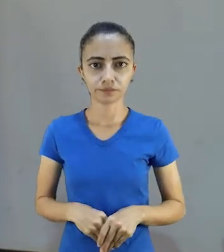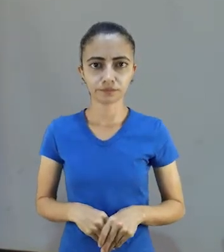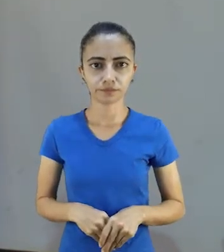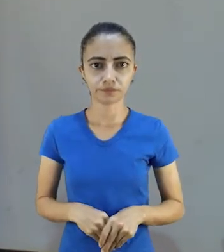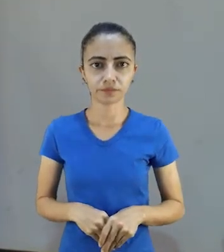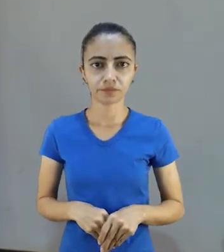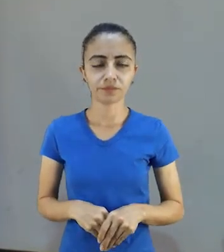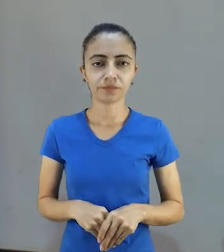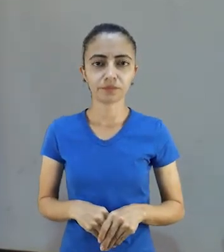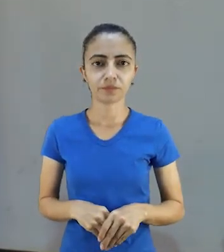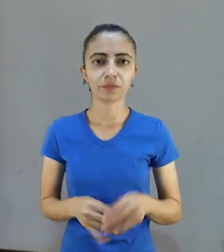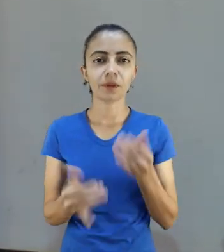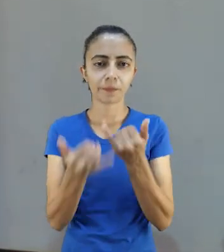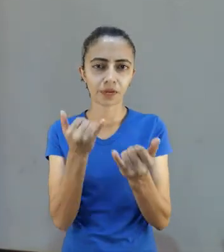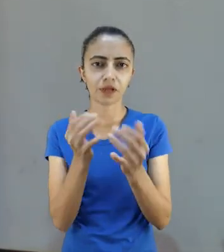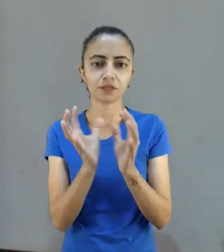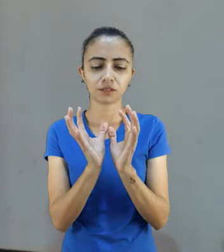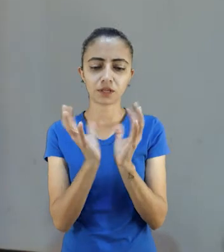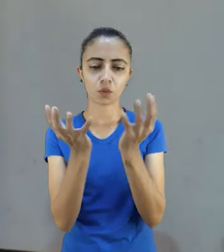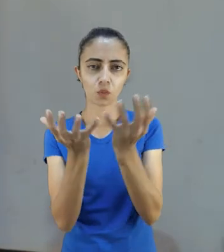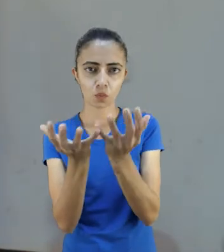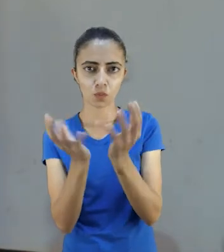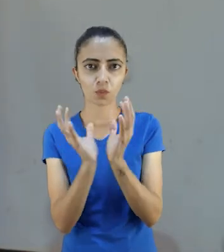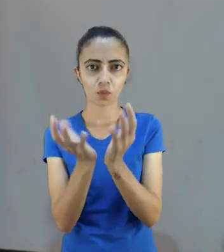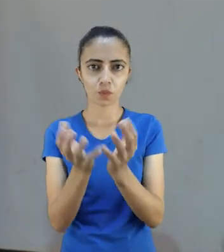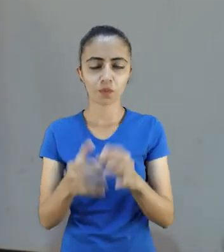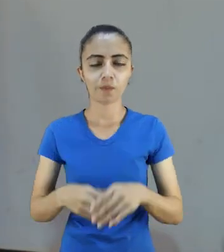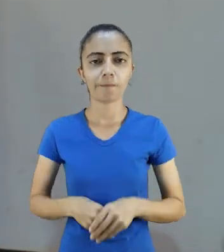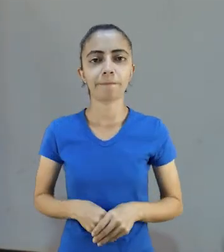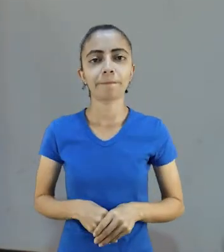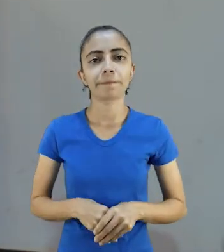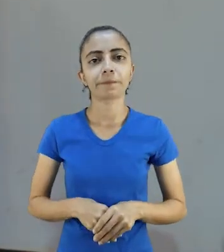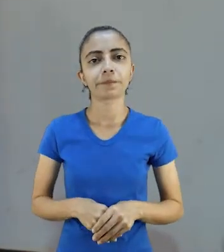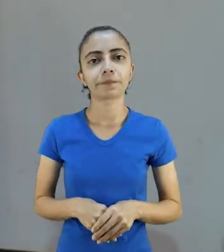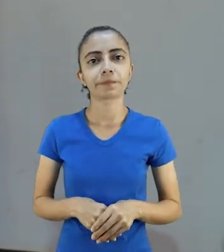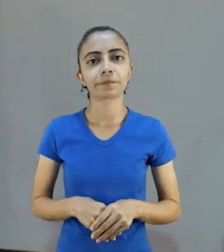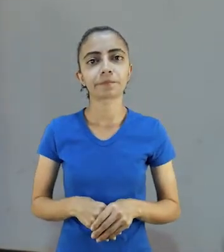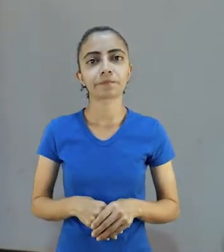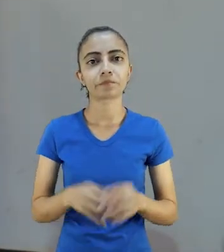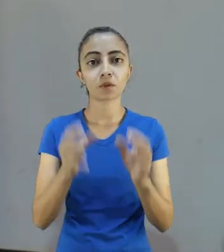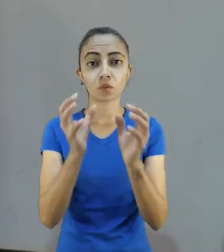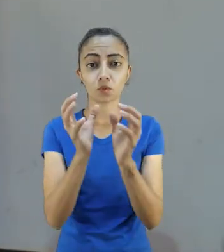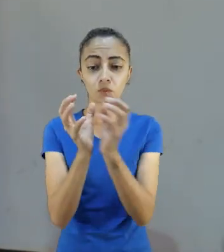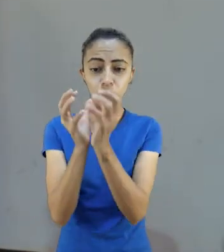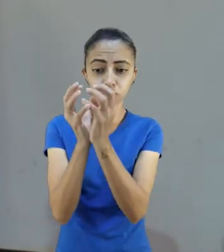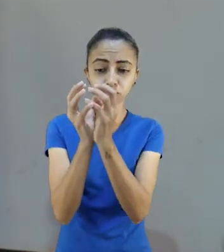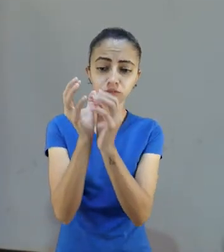Faço tipo um buquezinho, aí venho com o durex.